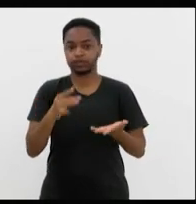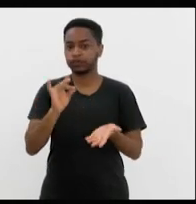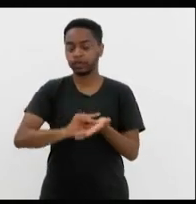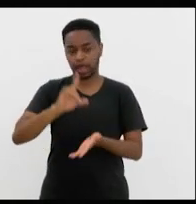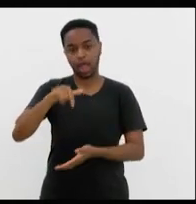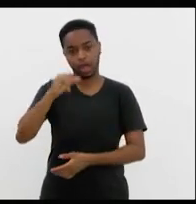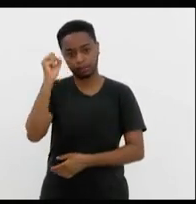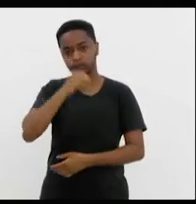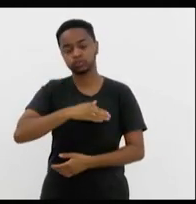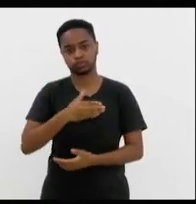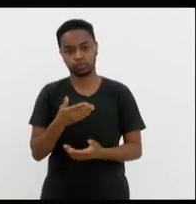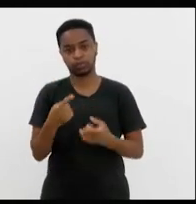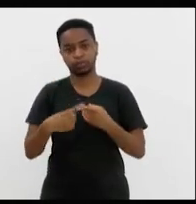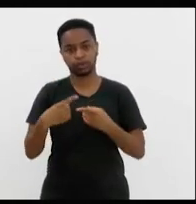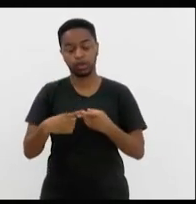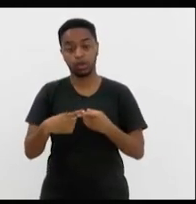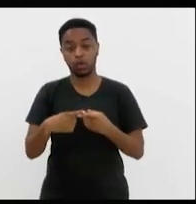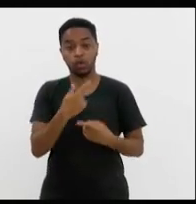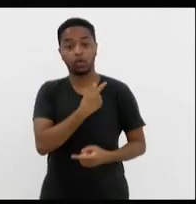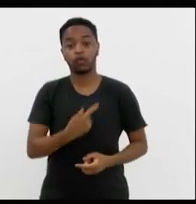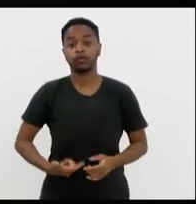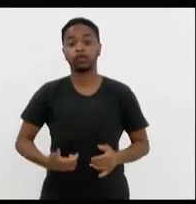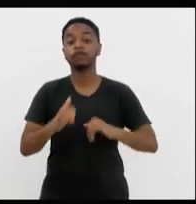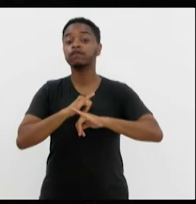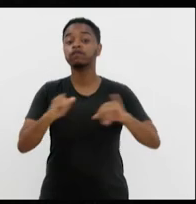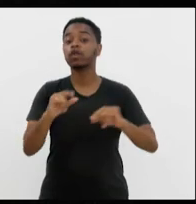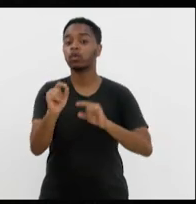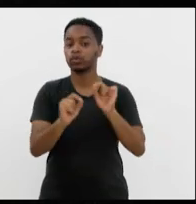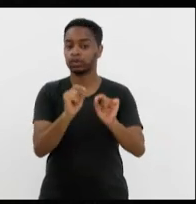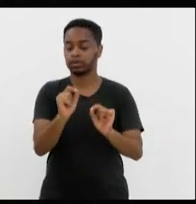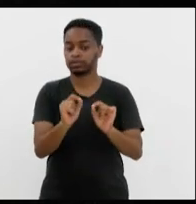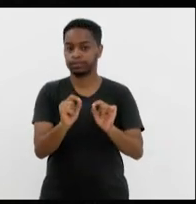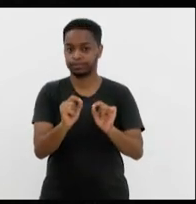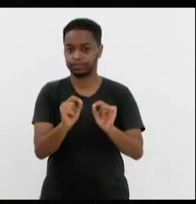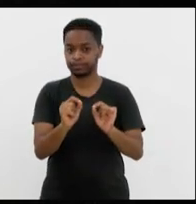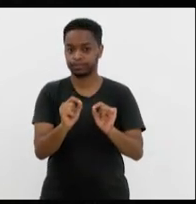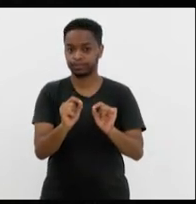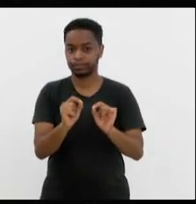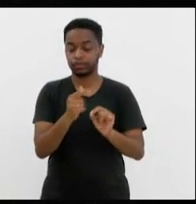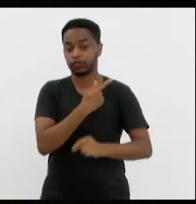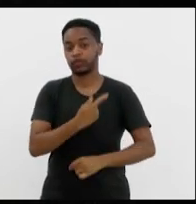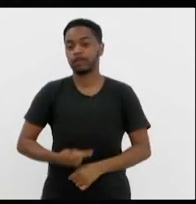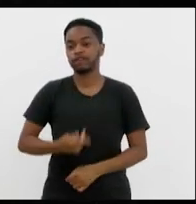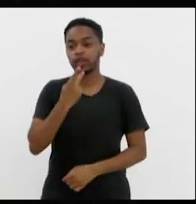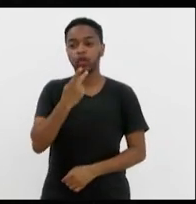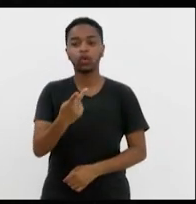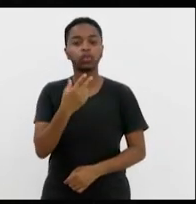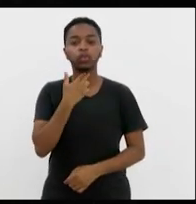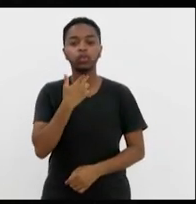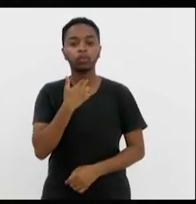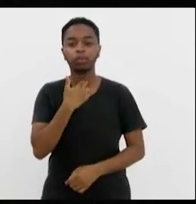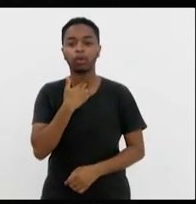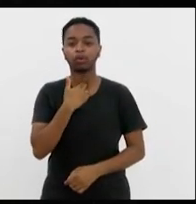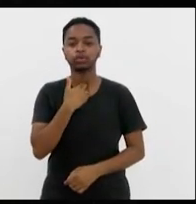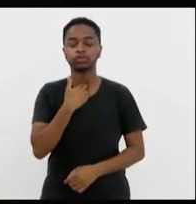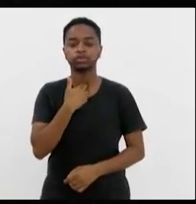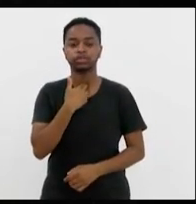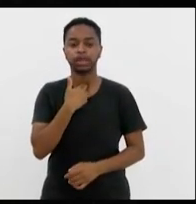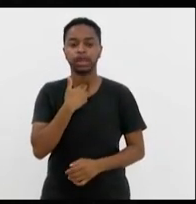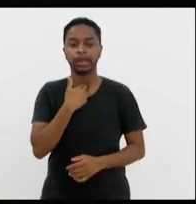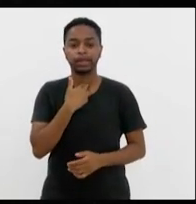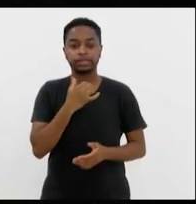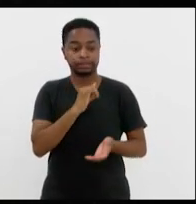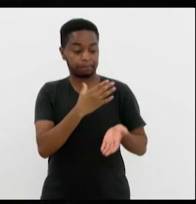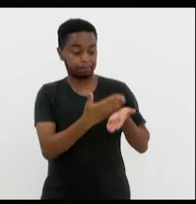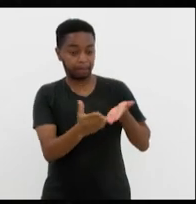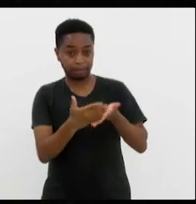absurdo. O governo alega, o que o governo alega? O governo alega que não pode dar essa reposição das perdas inflacionárias